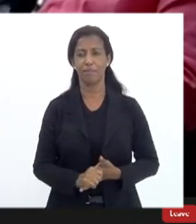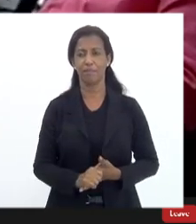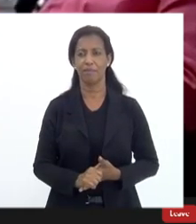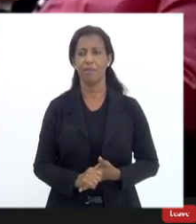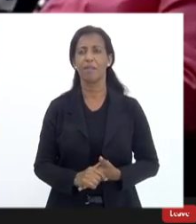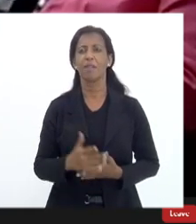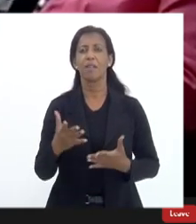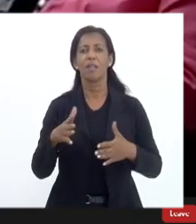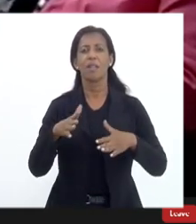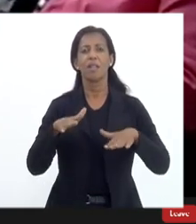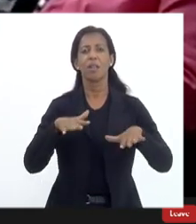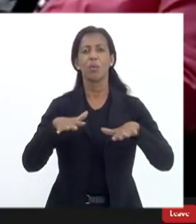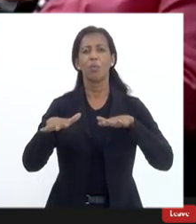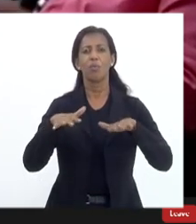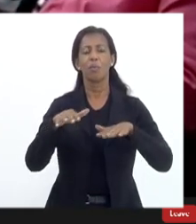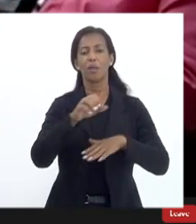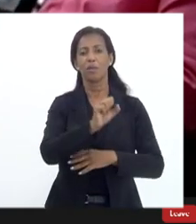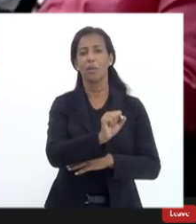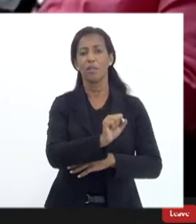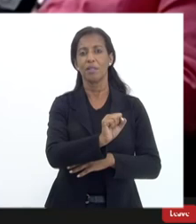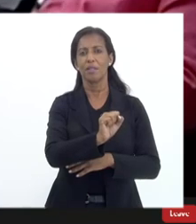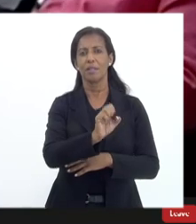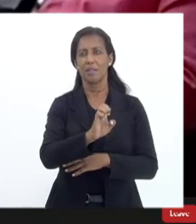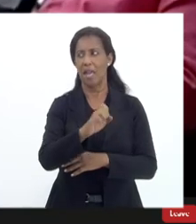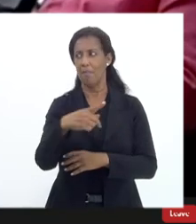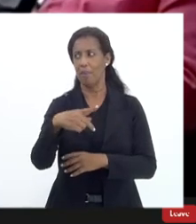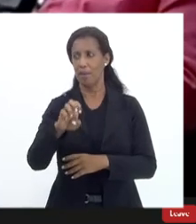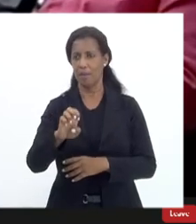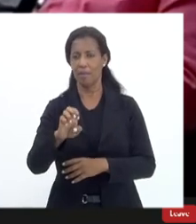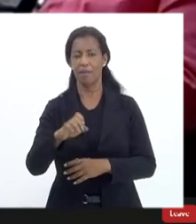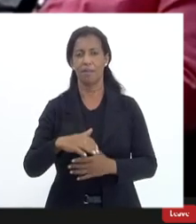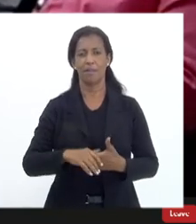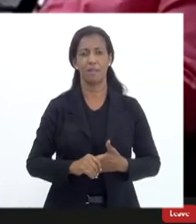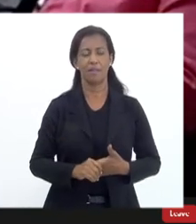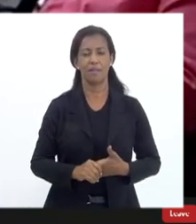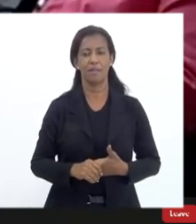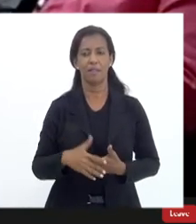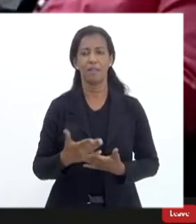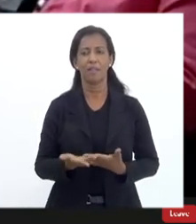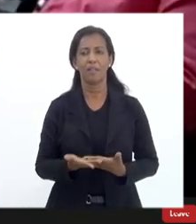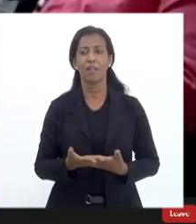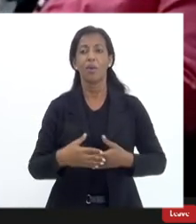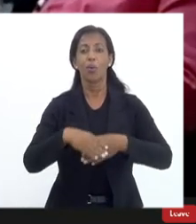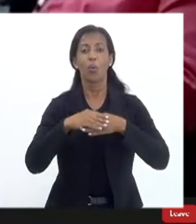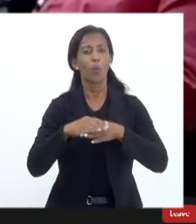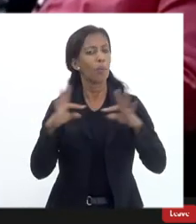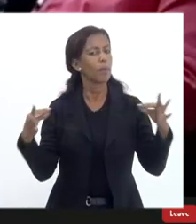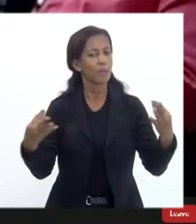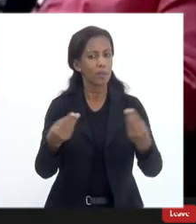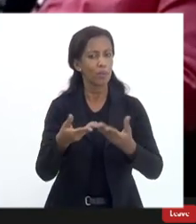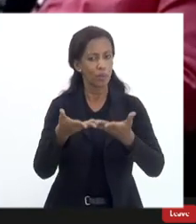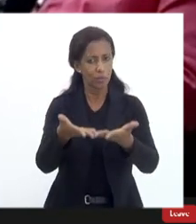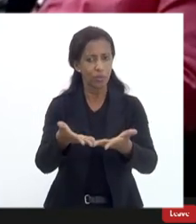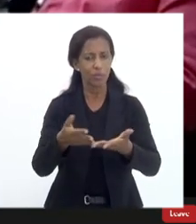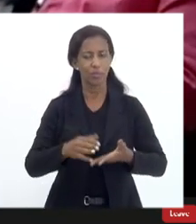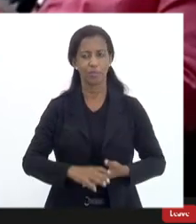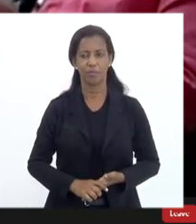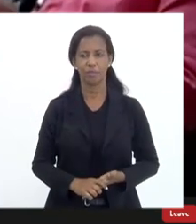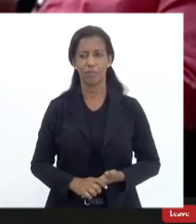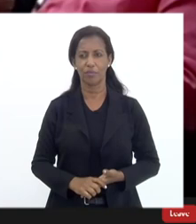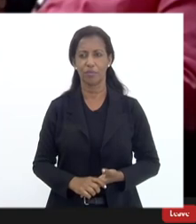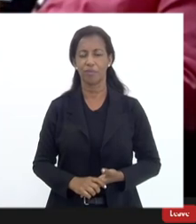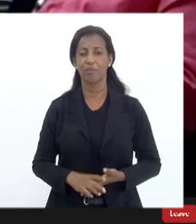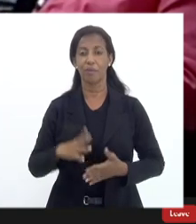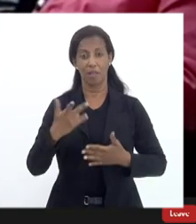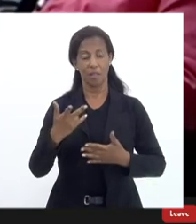nosso movimento do CEP, movimento de alunos, enfim, cumprimento a todos. Dizer